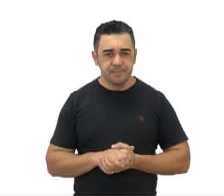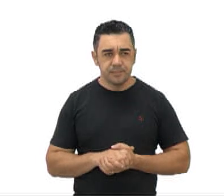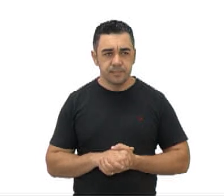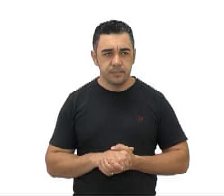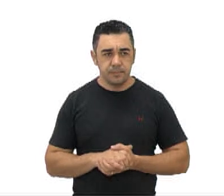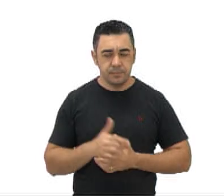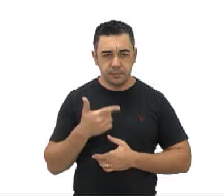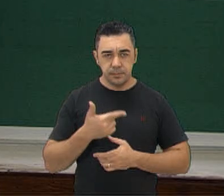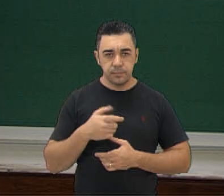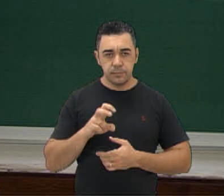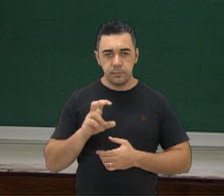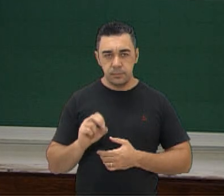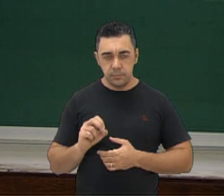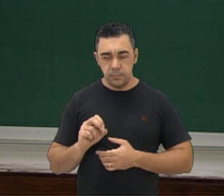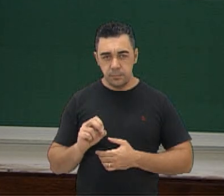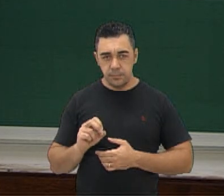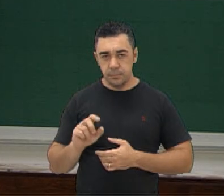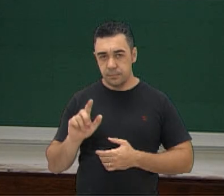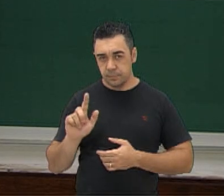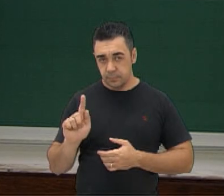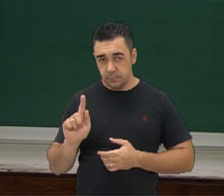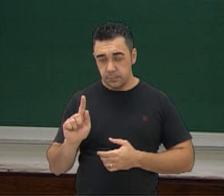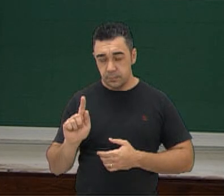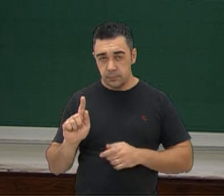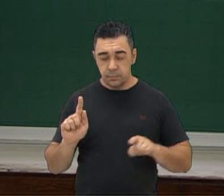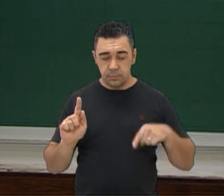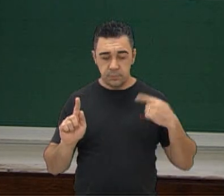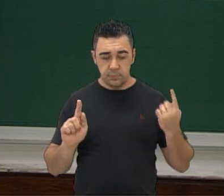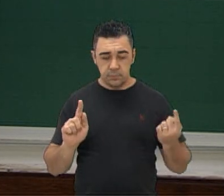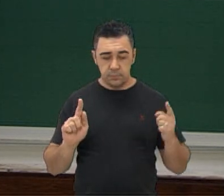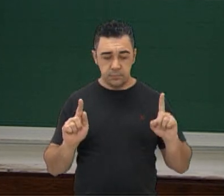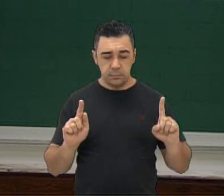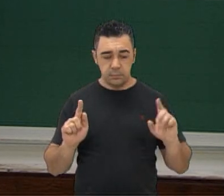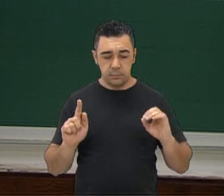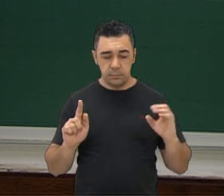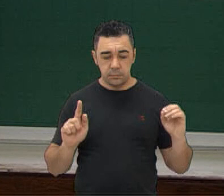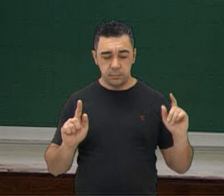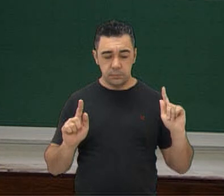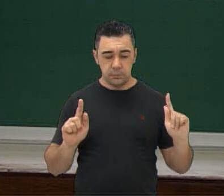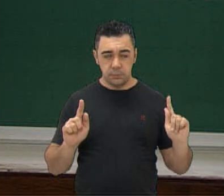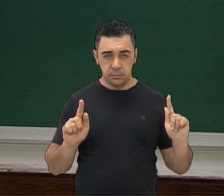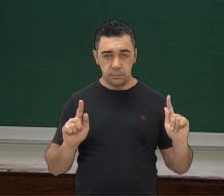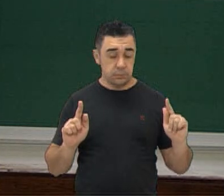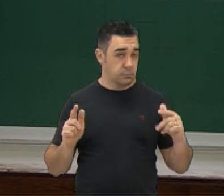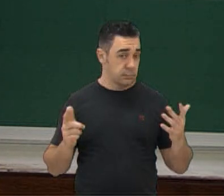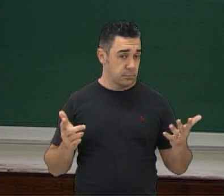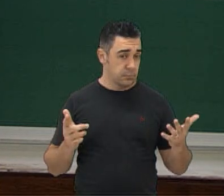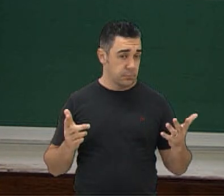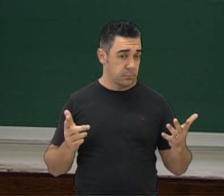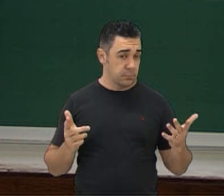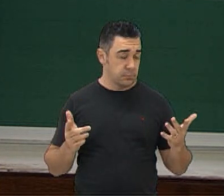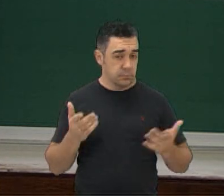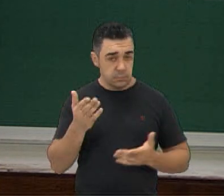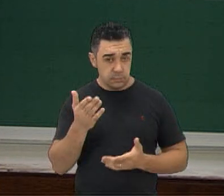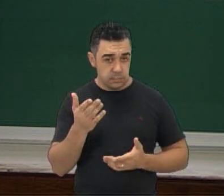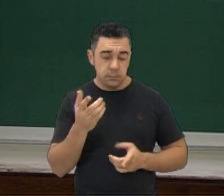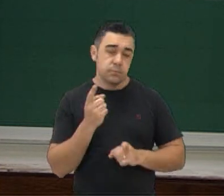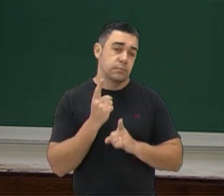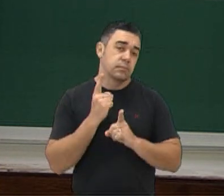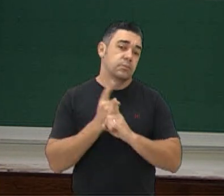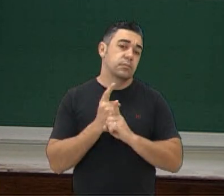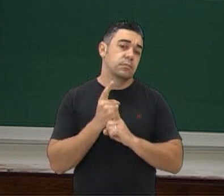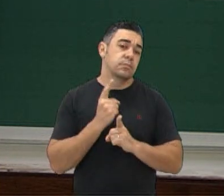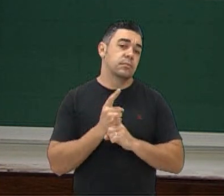tem 250 gramas e o primeiro você tem 100 gramas. Então, tente identificar